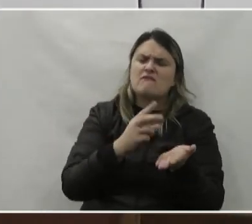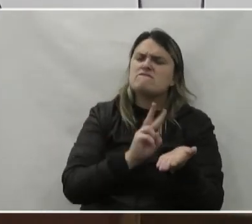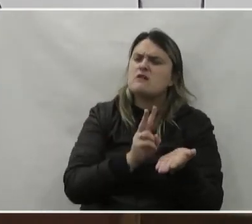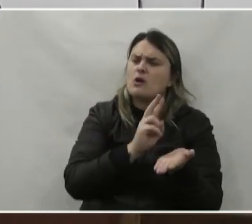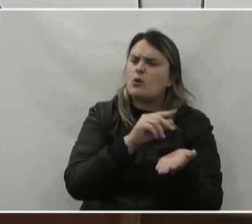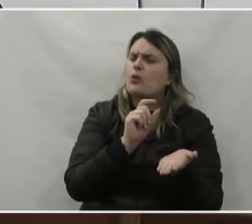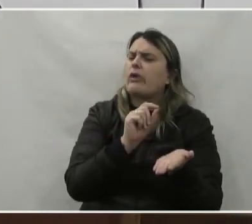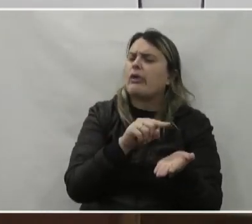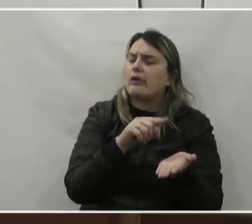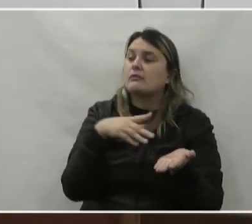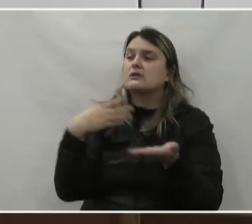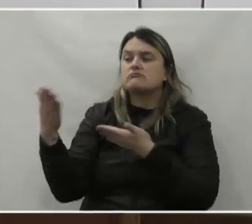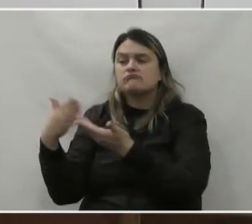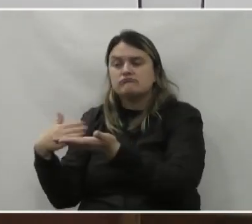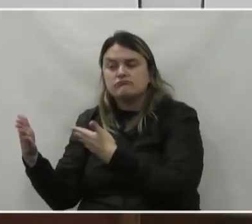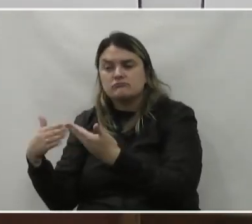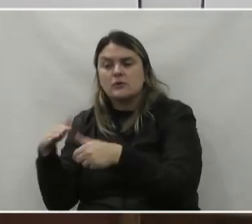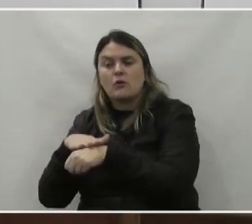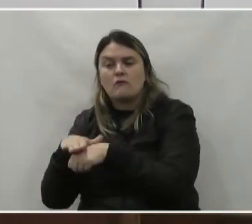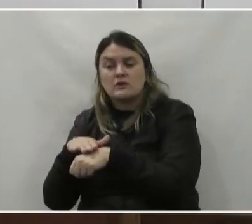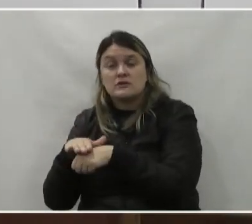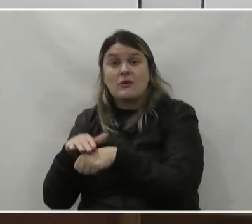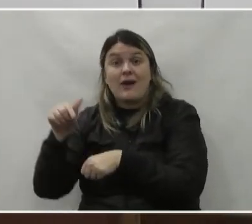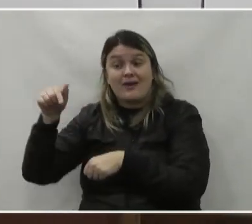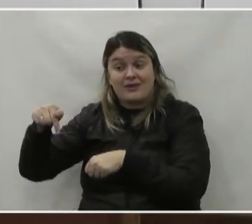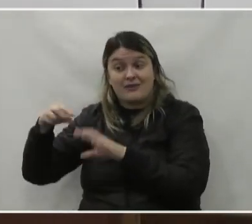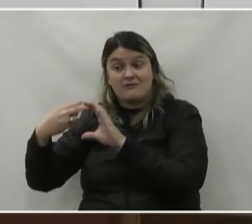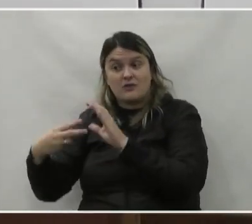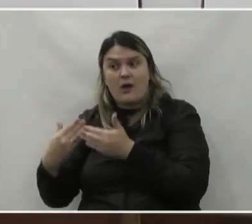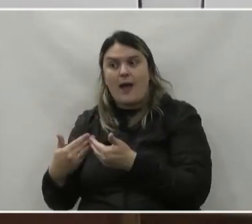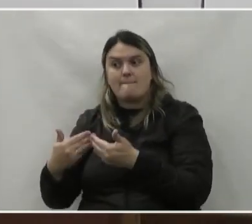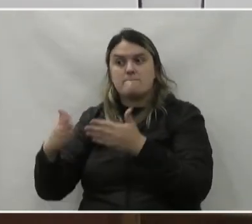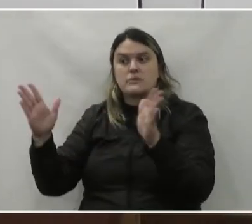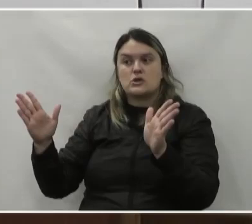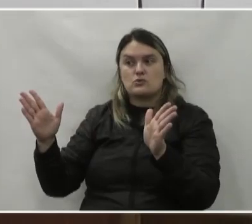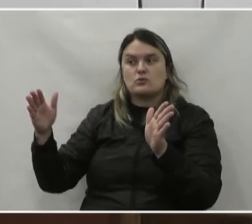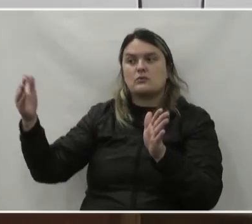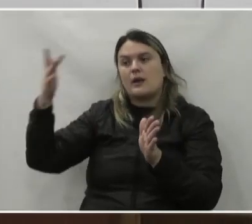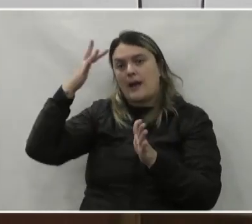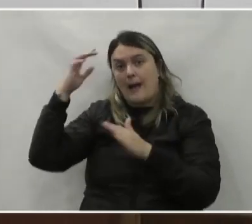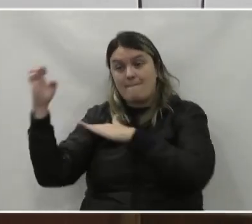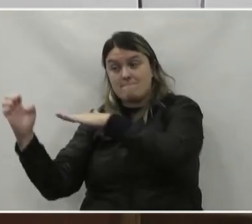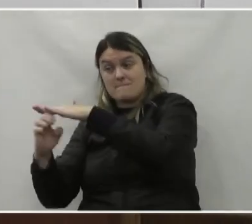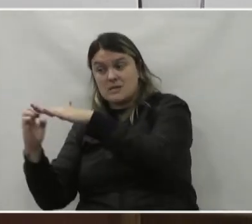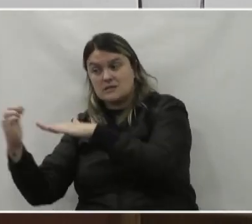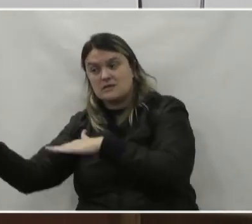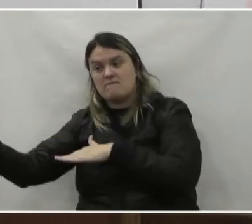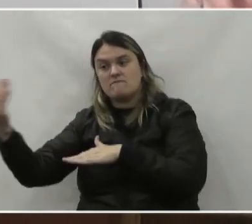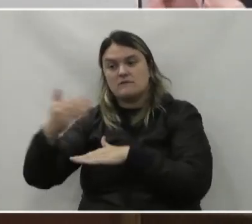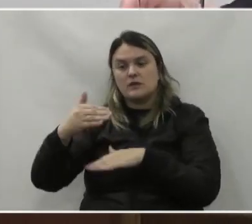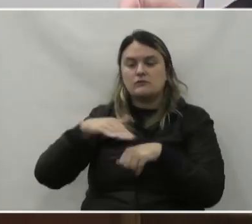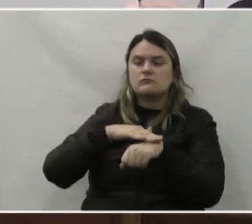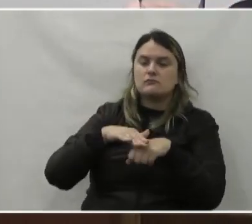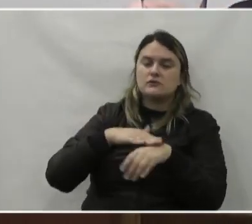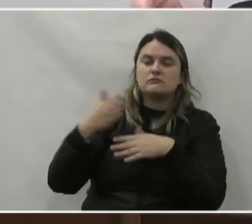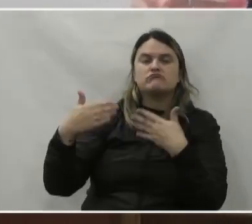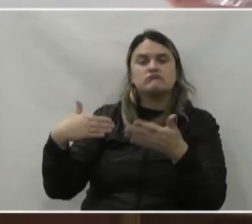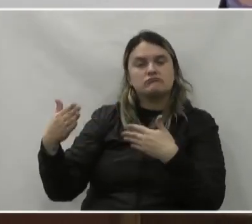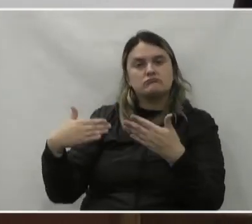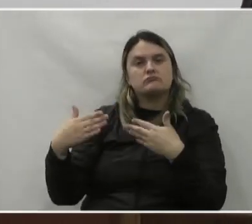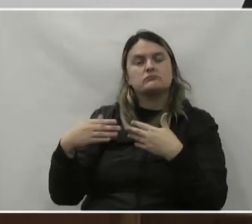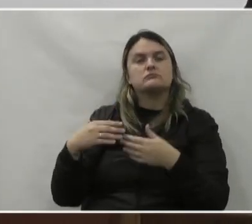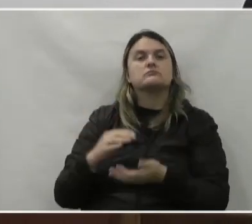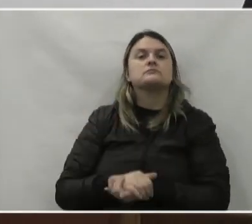né. Então, abrimos espaço aqui nessa Casa de Leis para que a empresa pudesse explanar, né, sobre